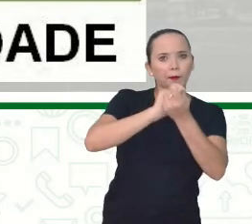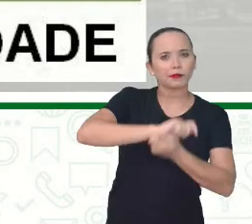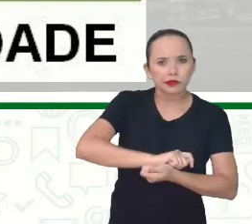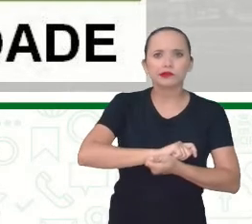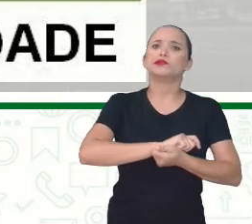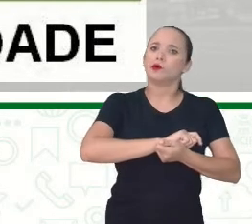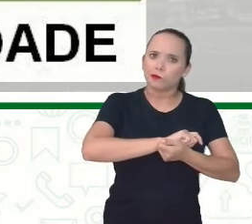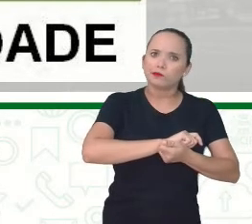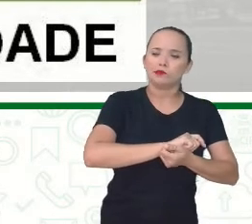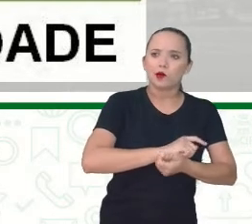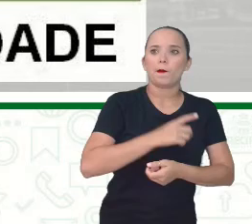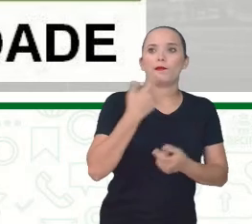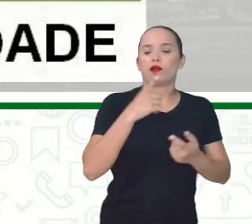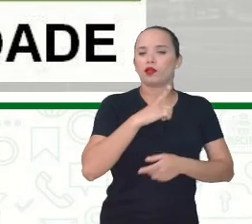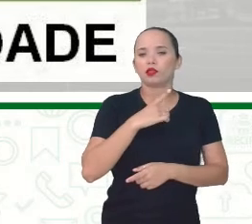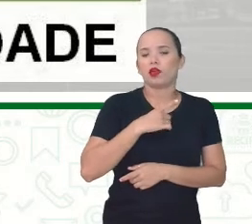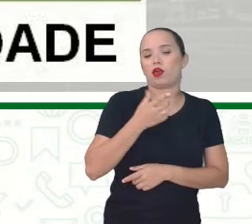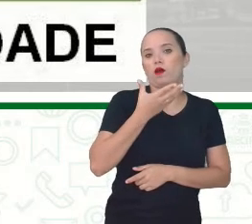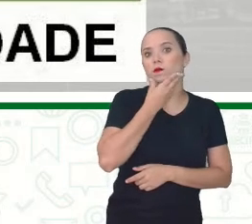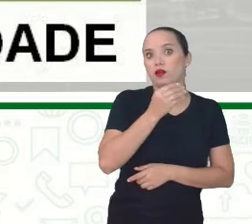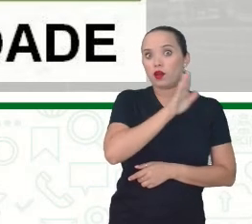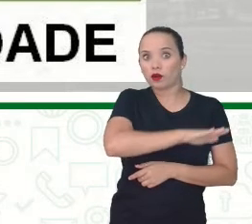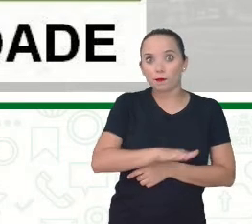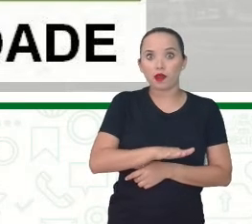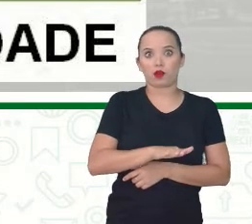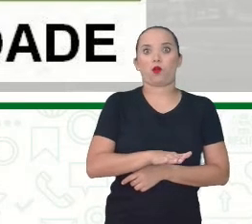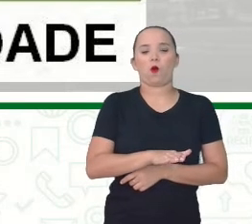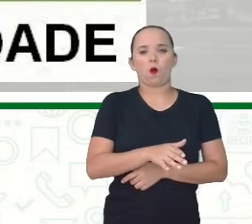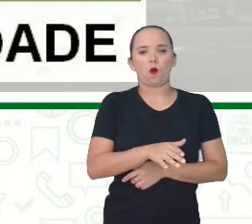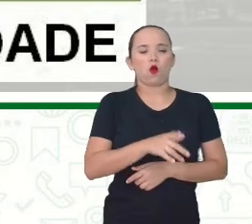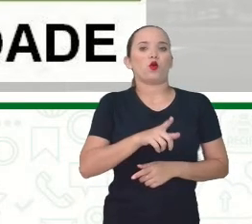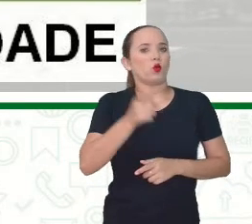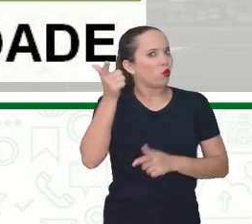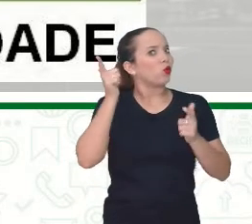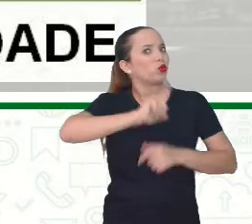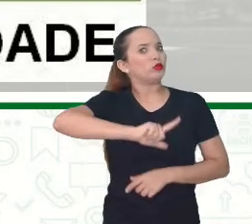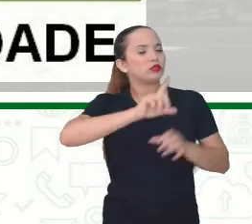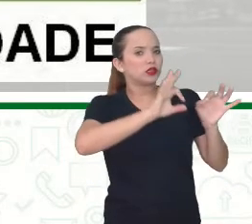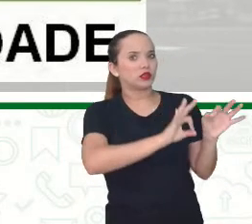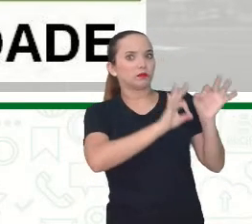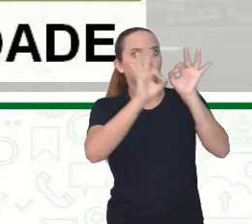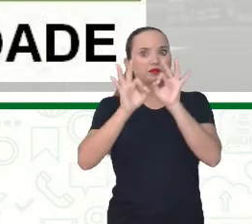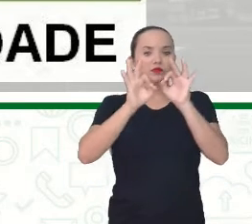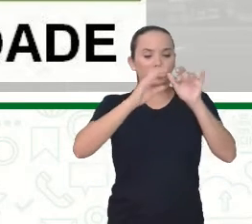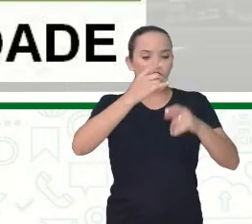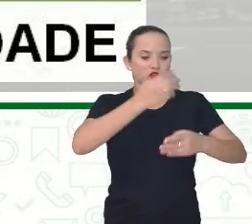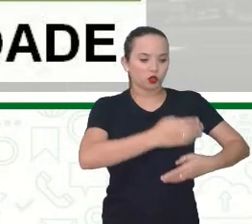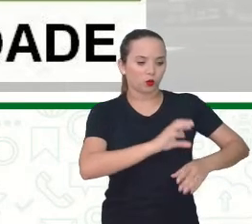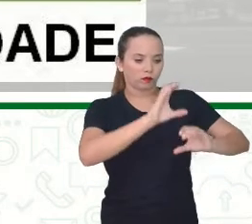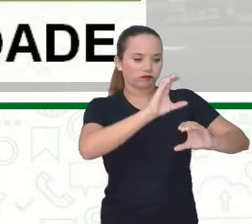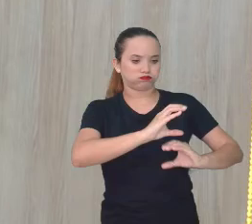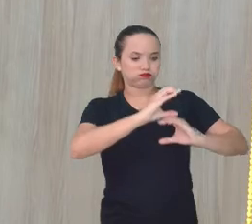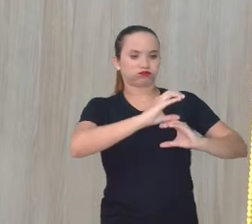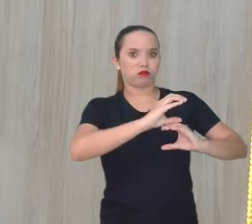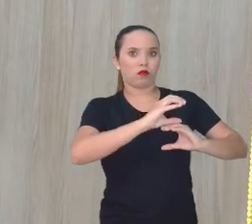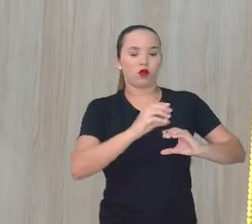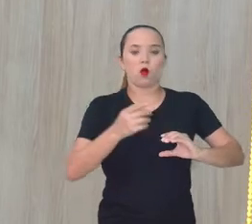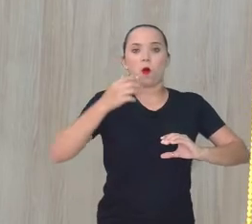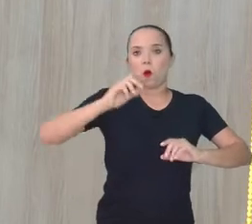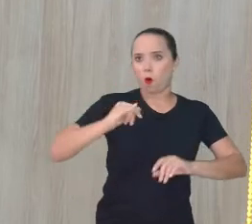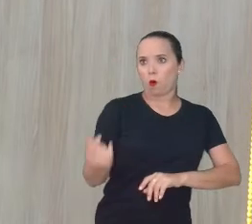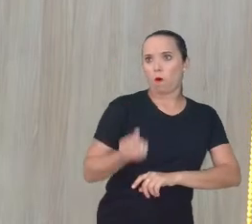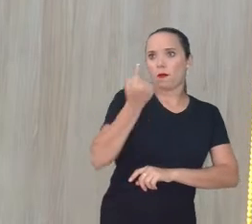de forma que ele consiga ali visualizar o jogo. O maior ele já conseguia, não